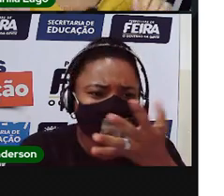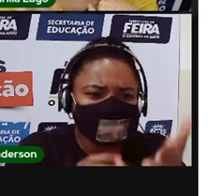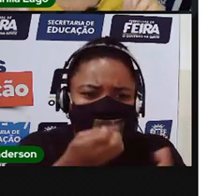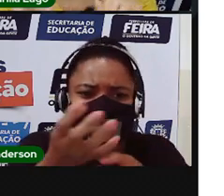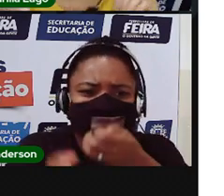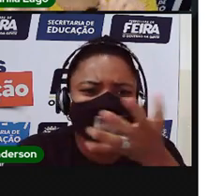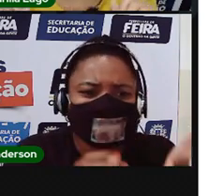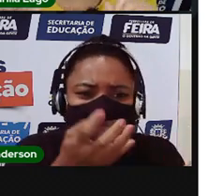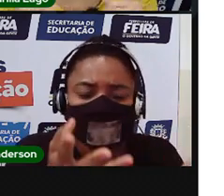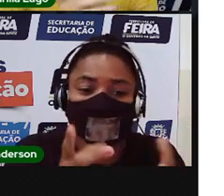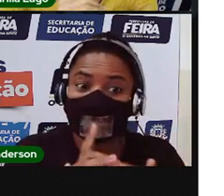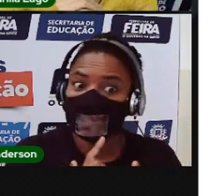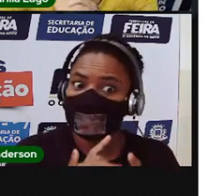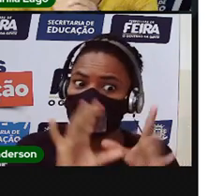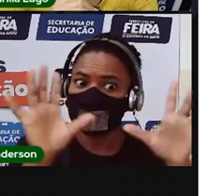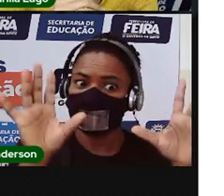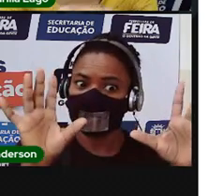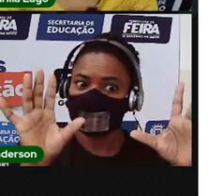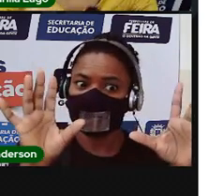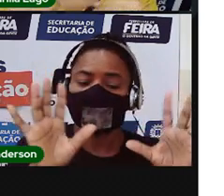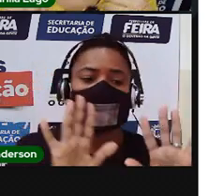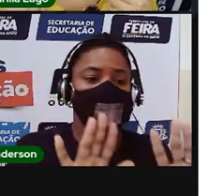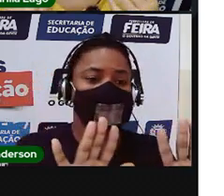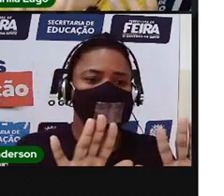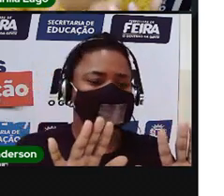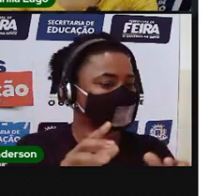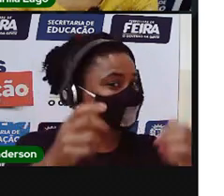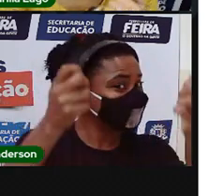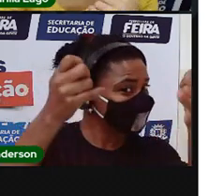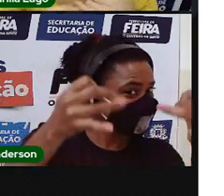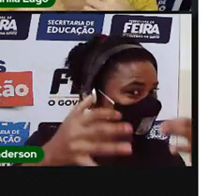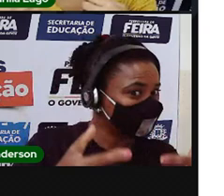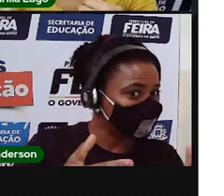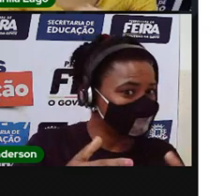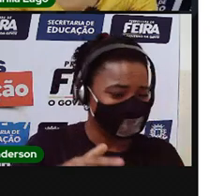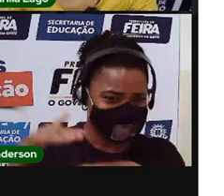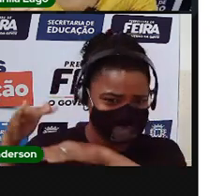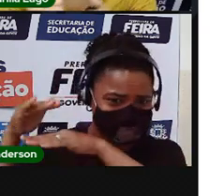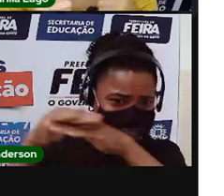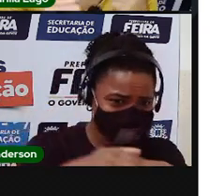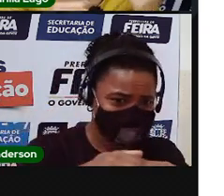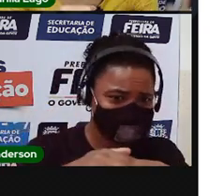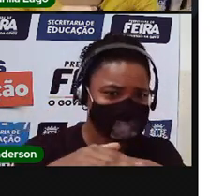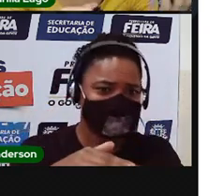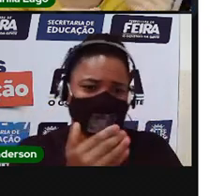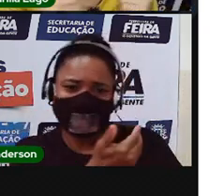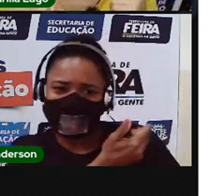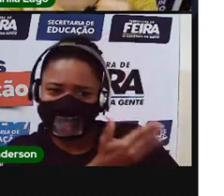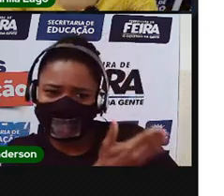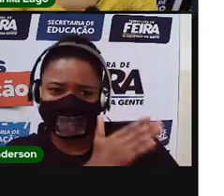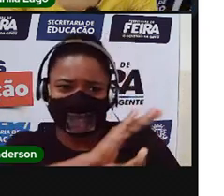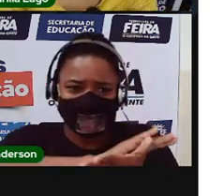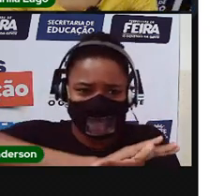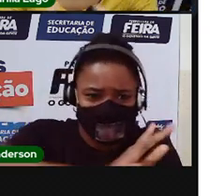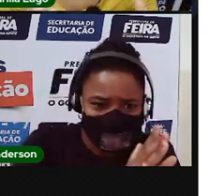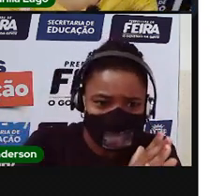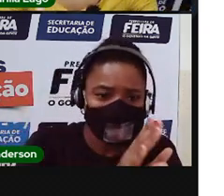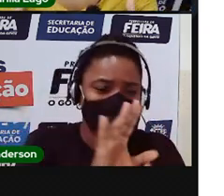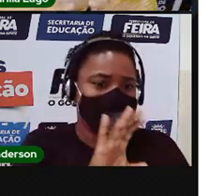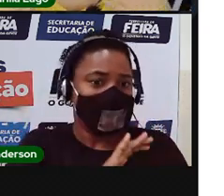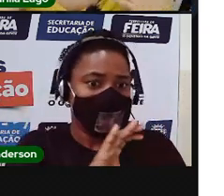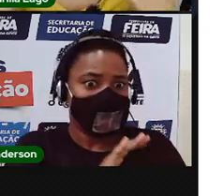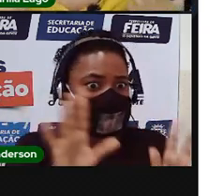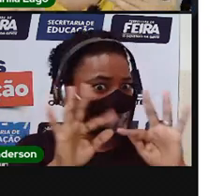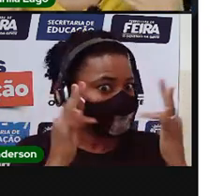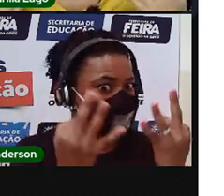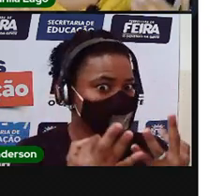opinião, não diz que você pode faltar com respeito o colega, o amigo, o familiar, é